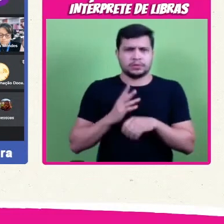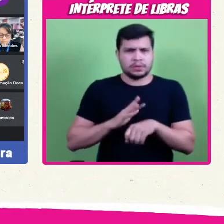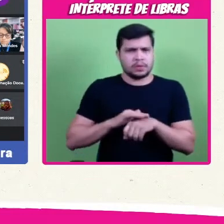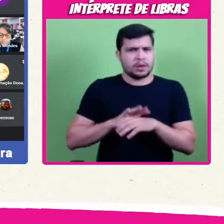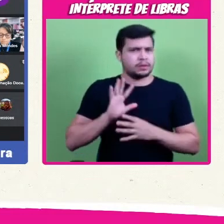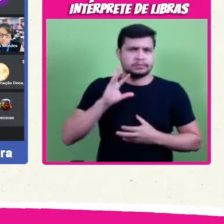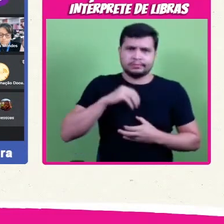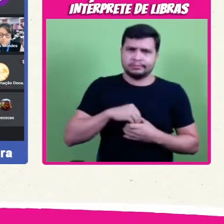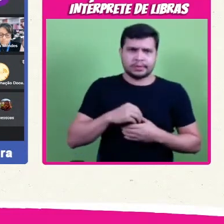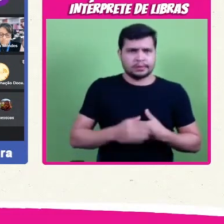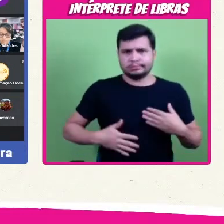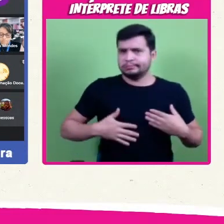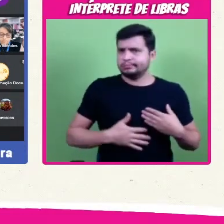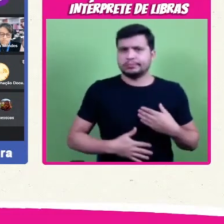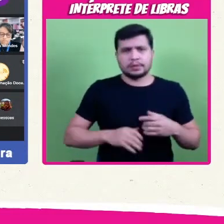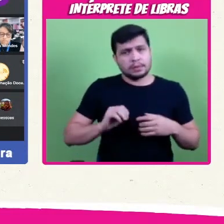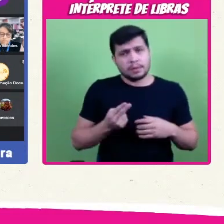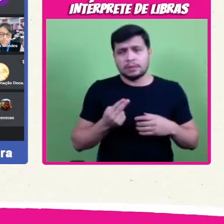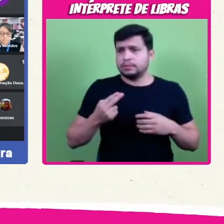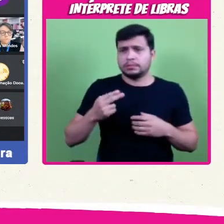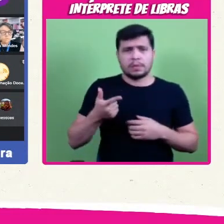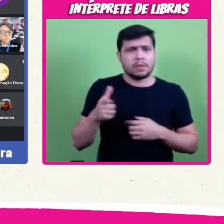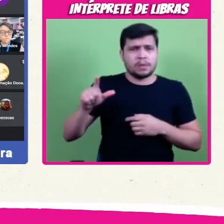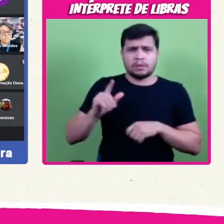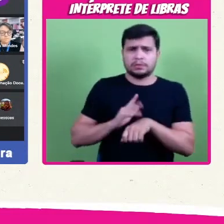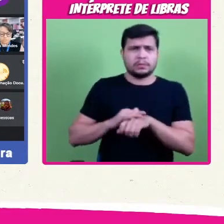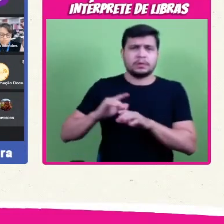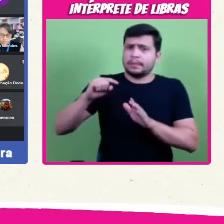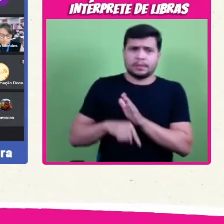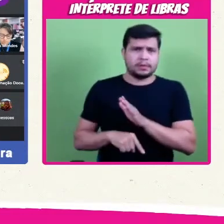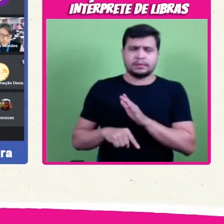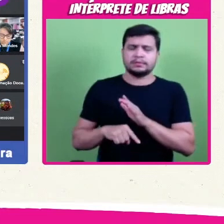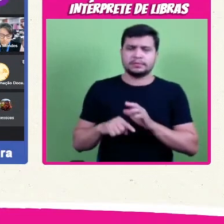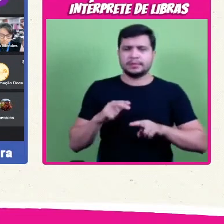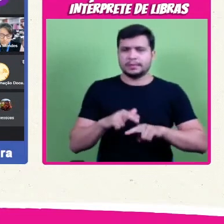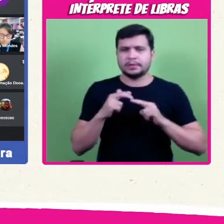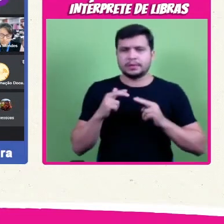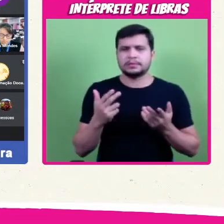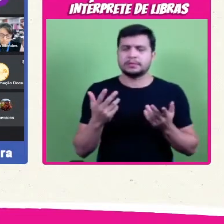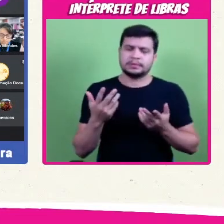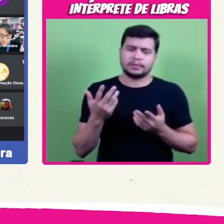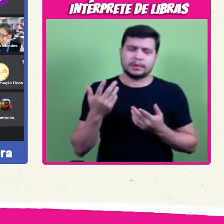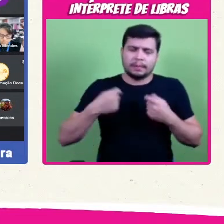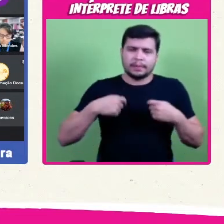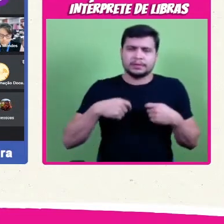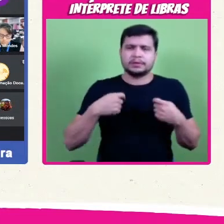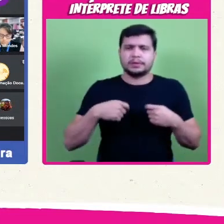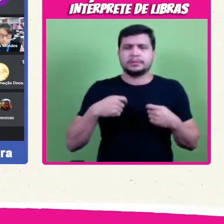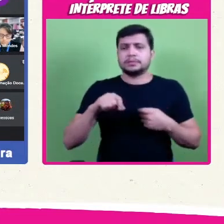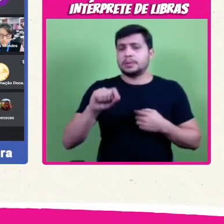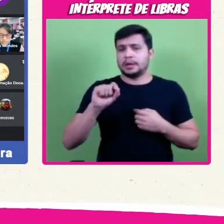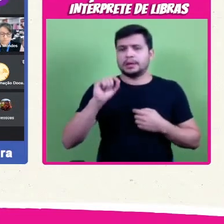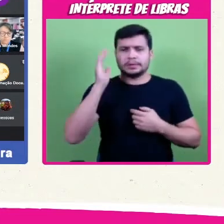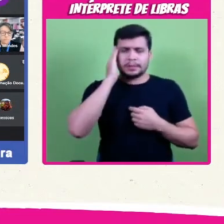Então, se a saúde é direito de todos, tem pessoas adoecendo, tem populações